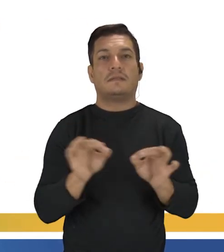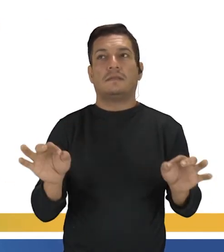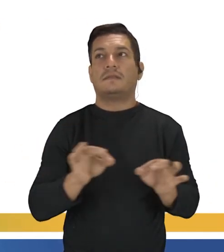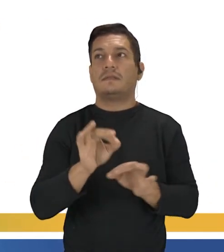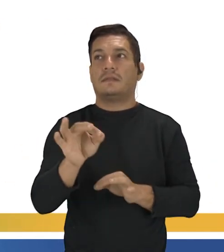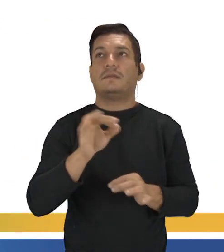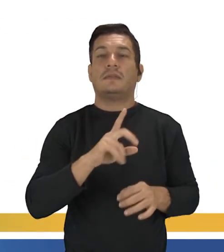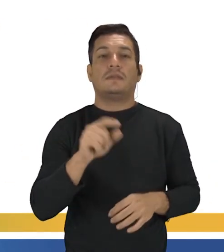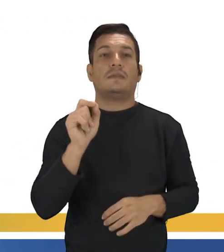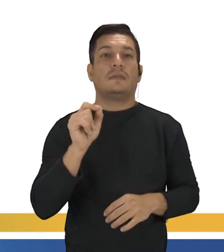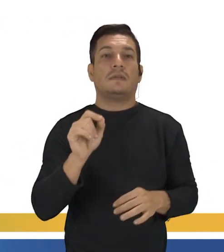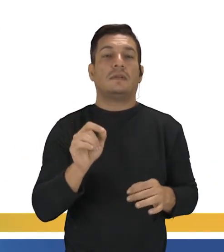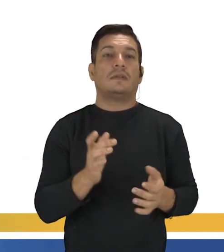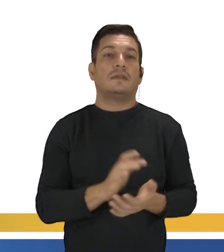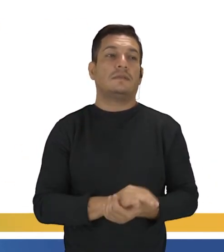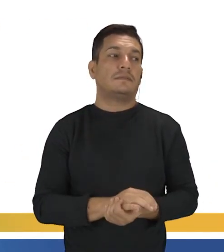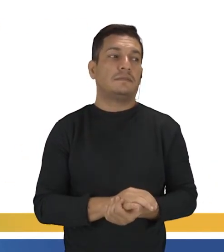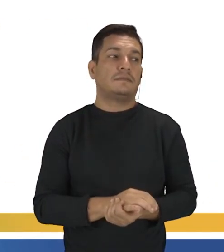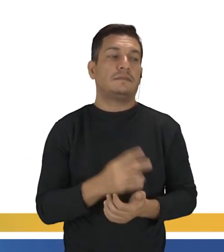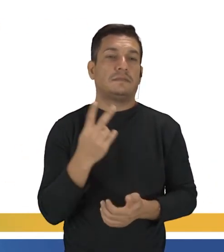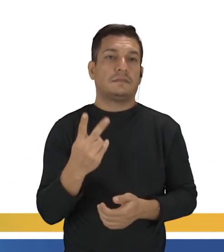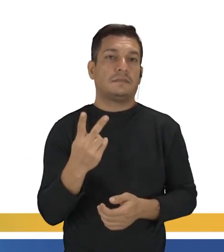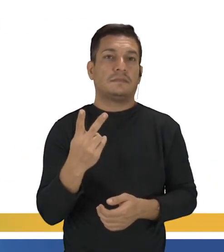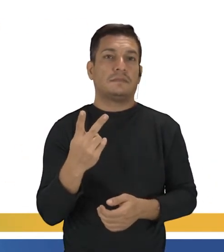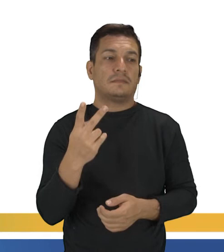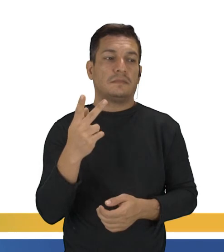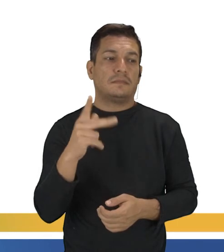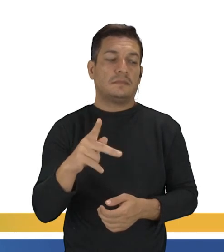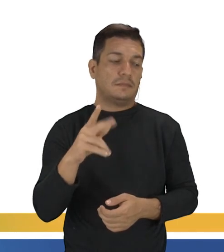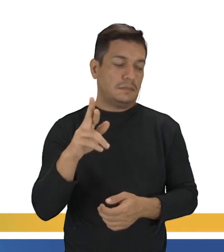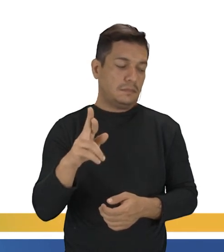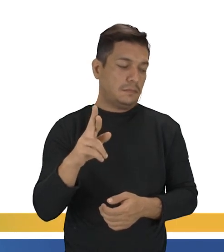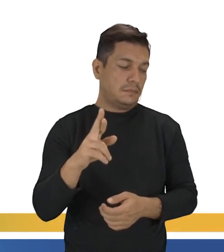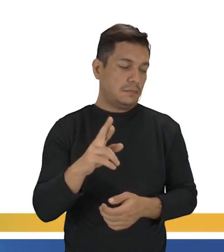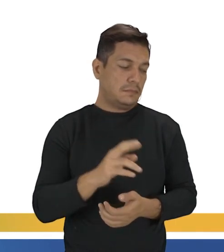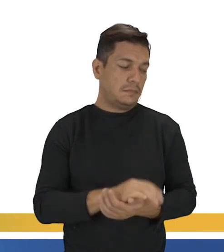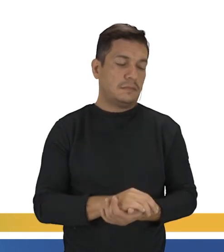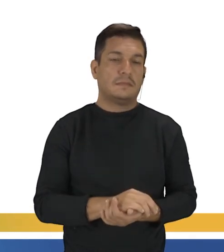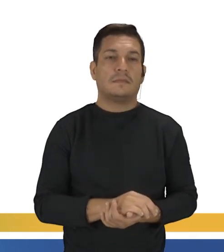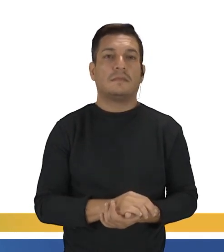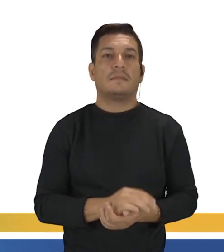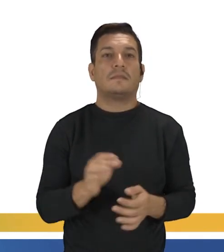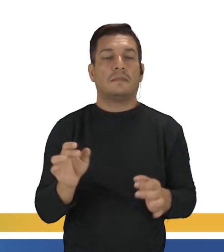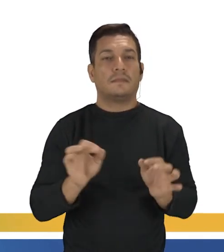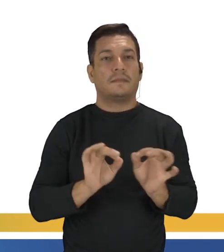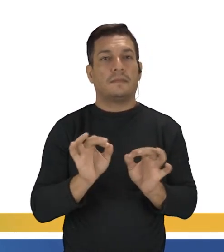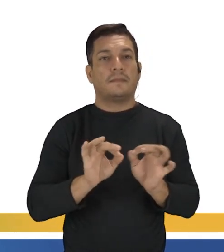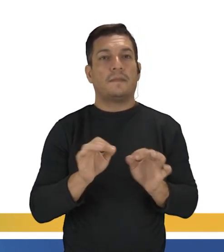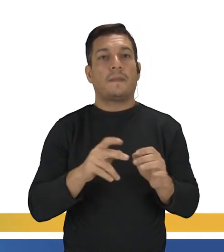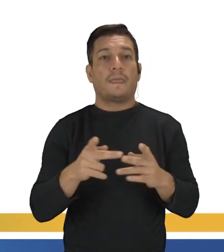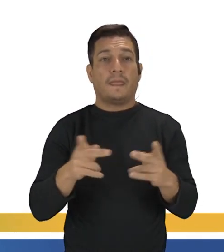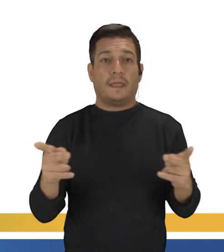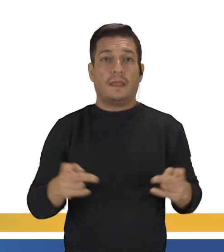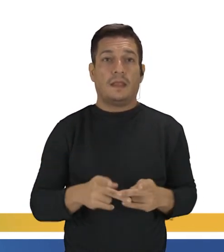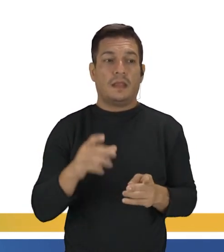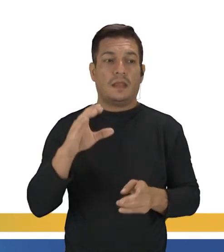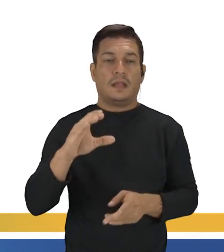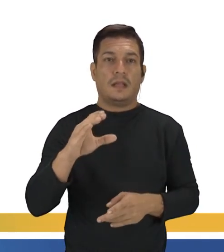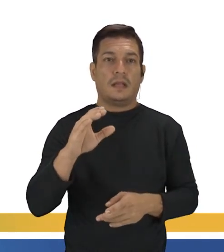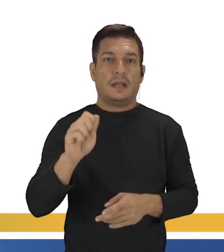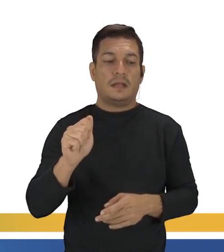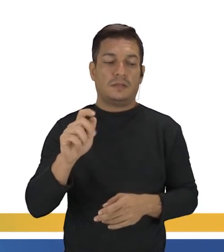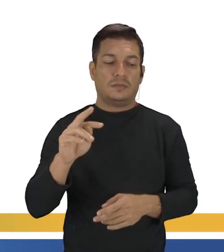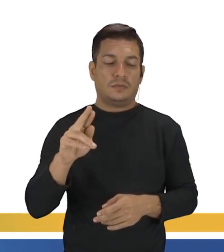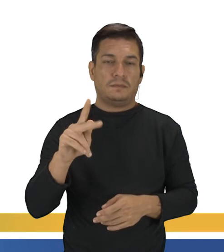tamanho é justamente esse comprimento, 2πr, tá? Ou você associa a pizza, a borda,